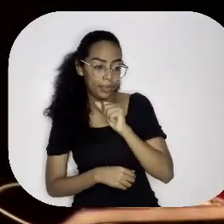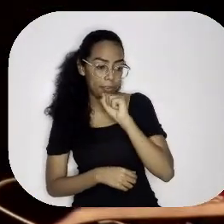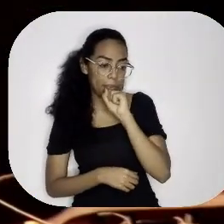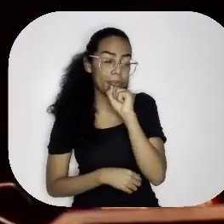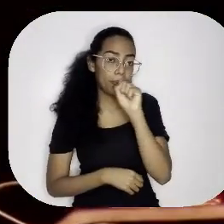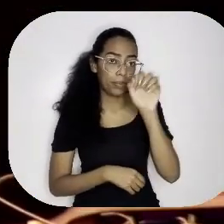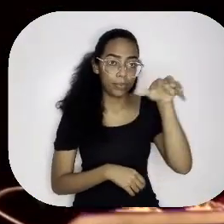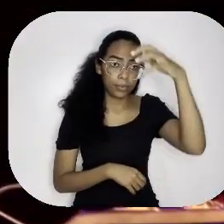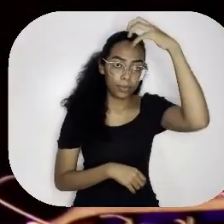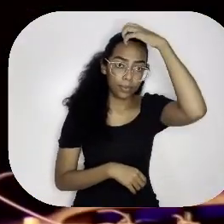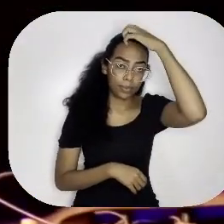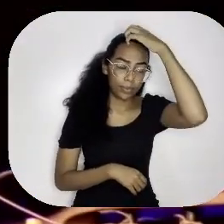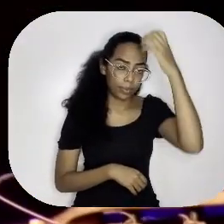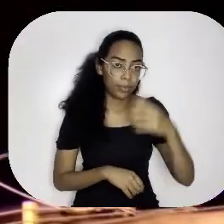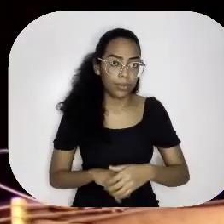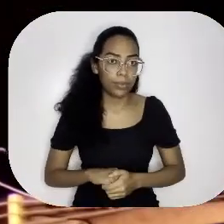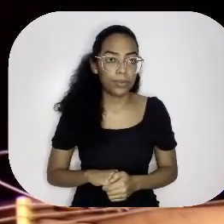para minha mãe Iemanjá